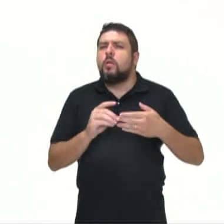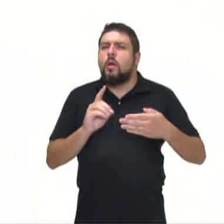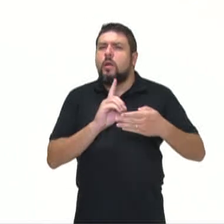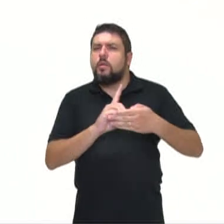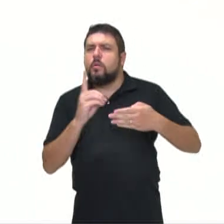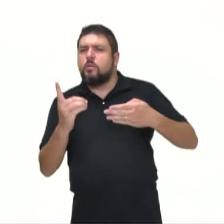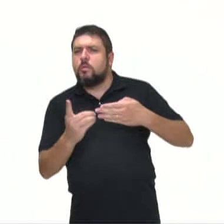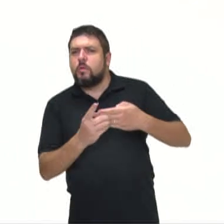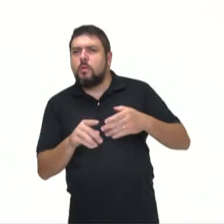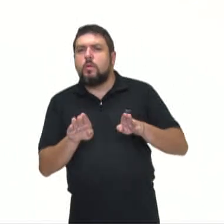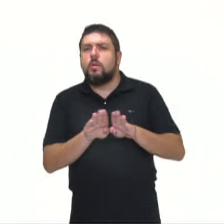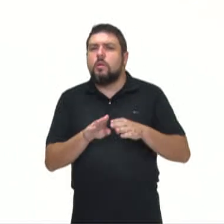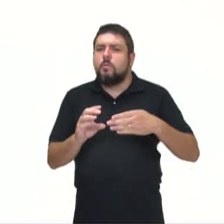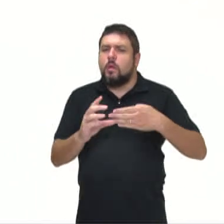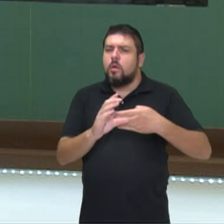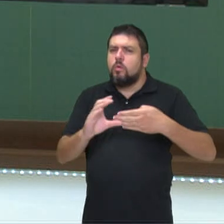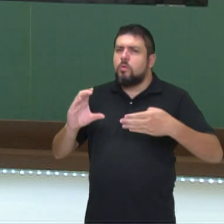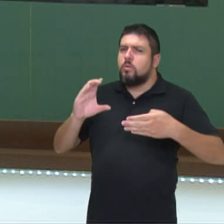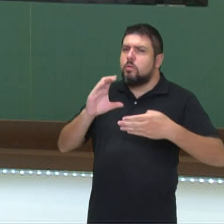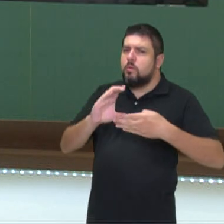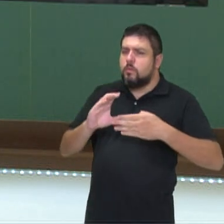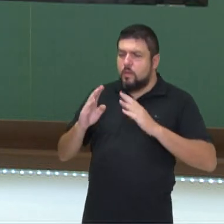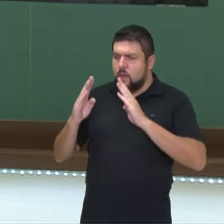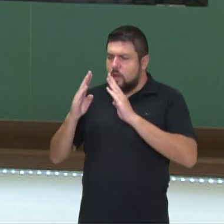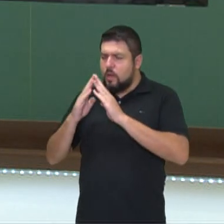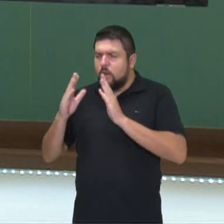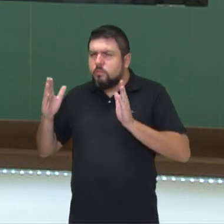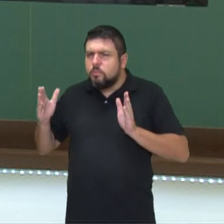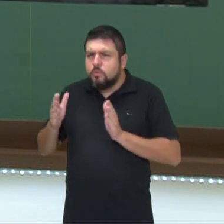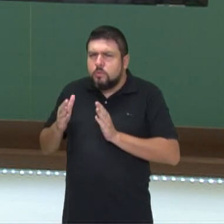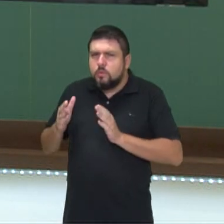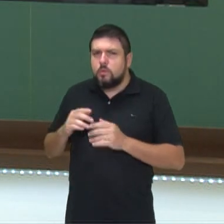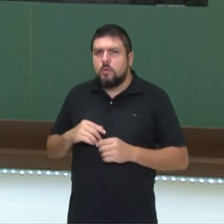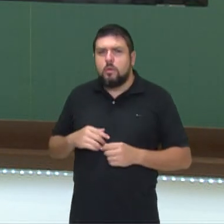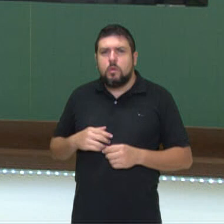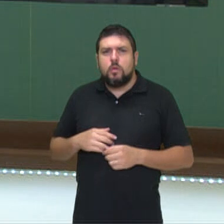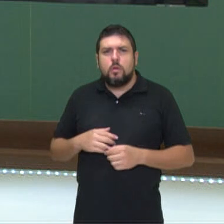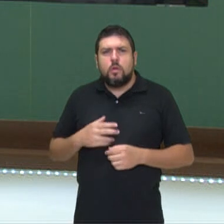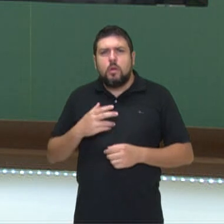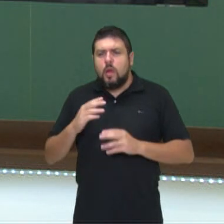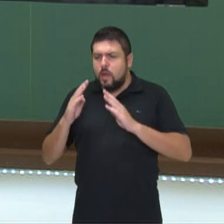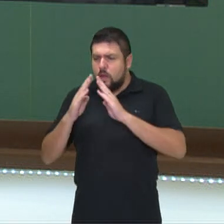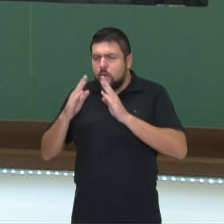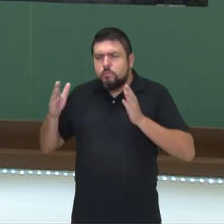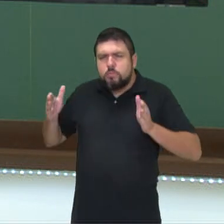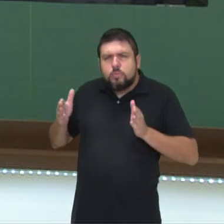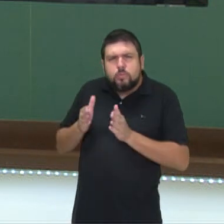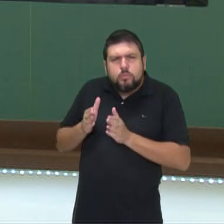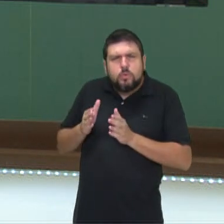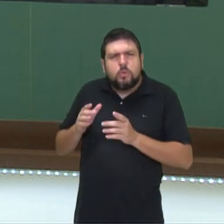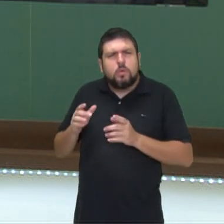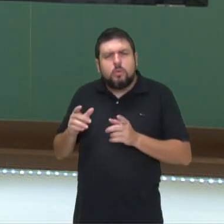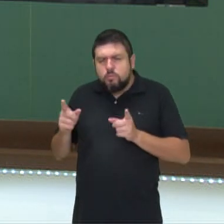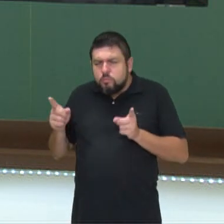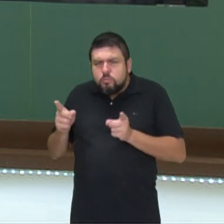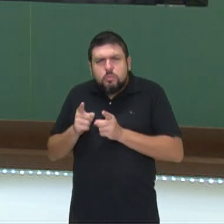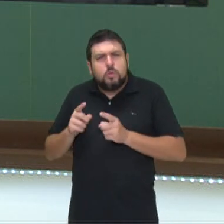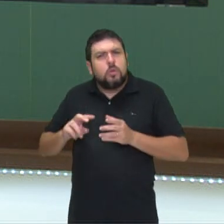expressão morada pequena. Isso mesmo, essa expressão morada pequena, casa pequena, residência